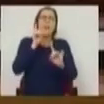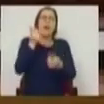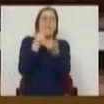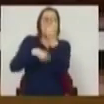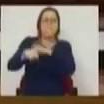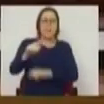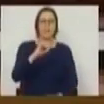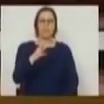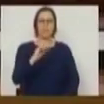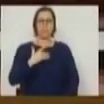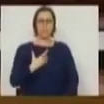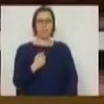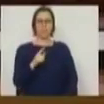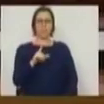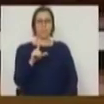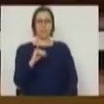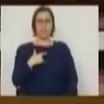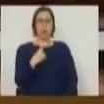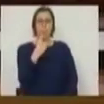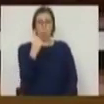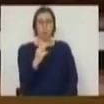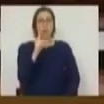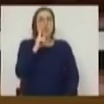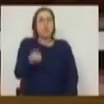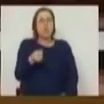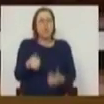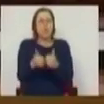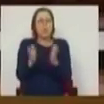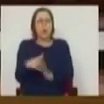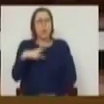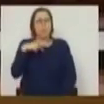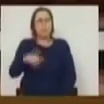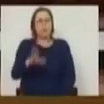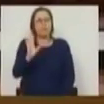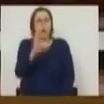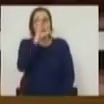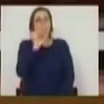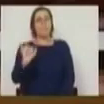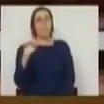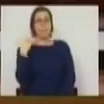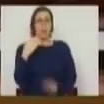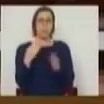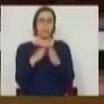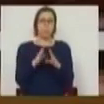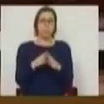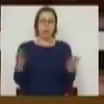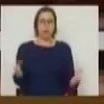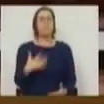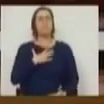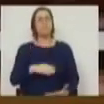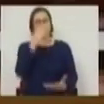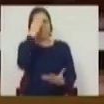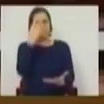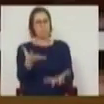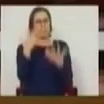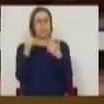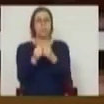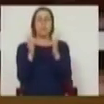venda da Fidelidade, 1/3 de todos os seguros de Portugal, já no governo de Passos e Portas. Queiramos